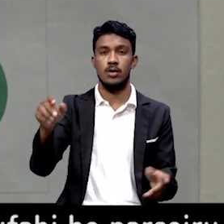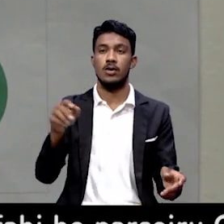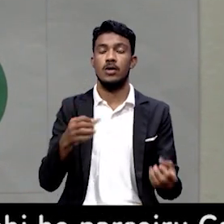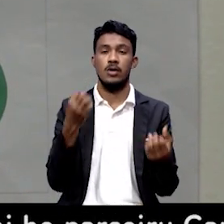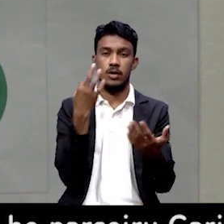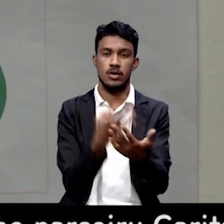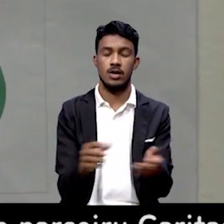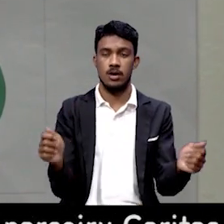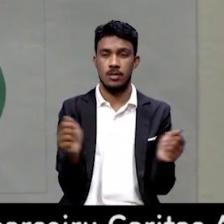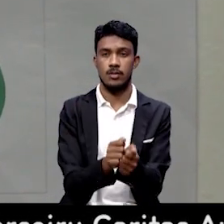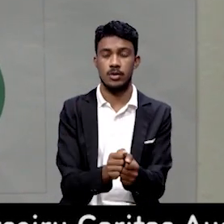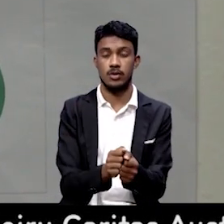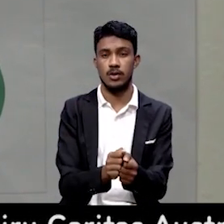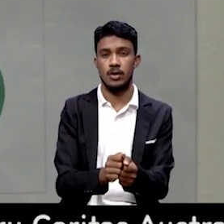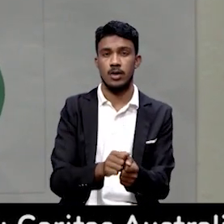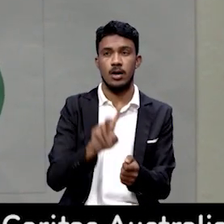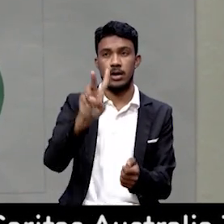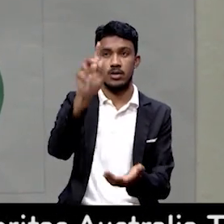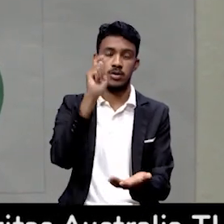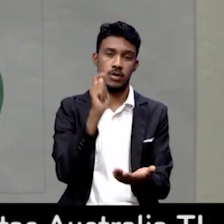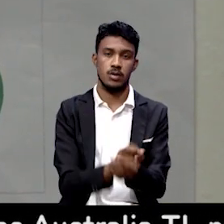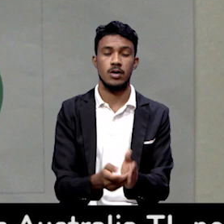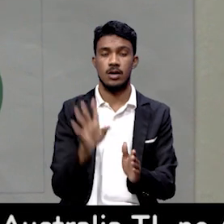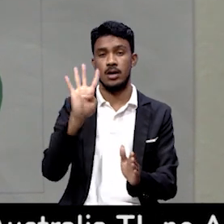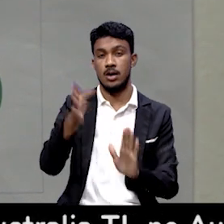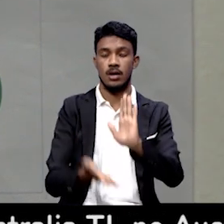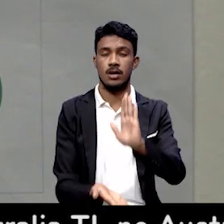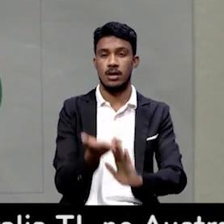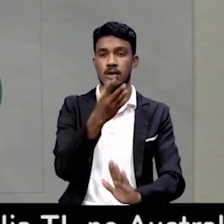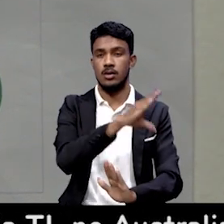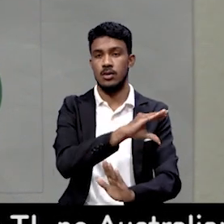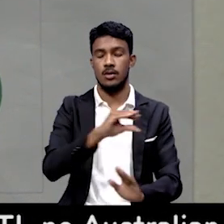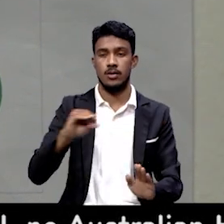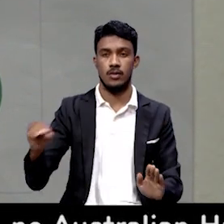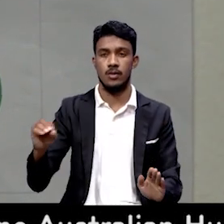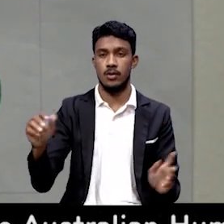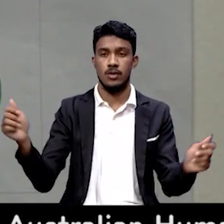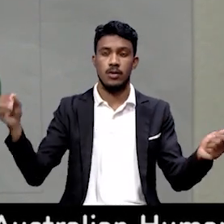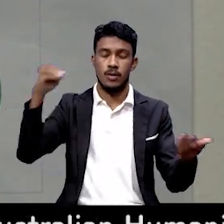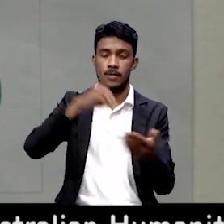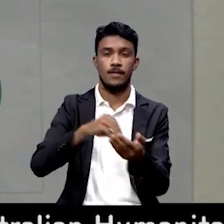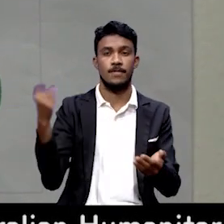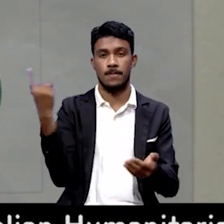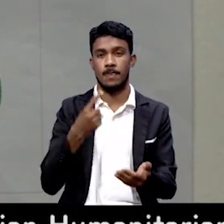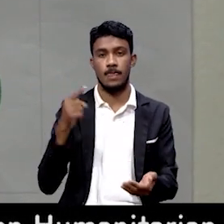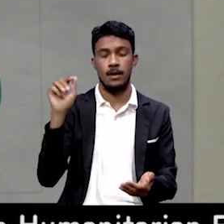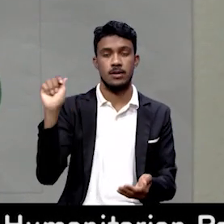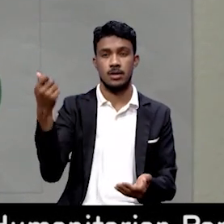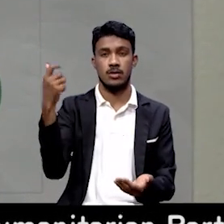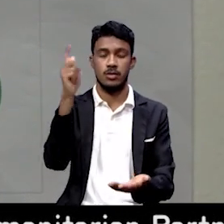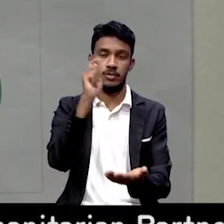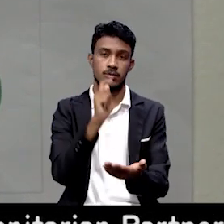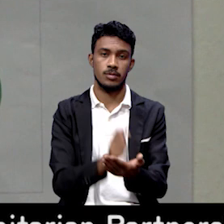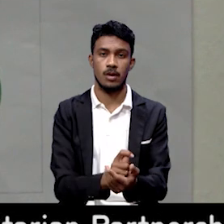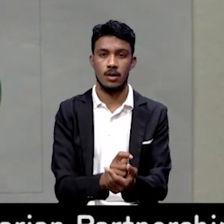muito tocam atustrua hat liu, no balanço tocam sanulo resing rua liu. Husi total